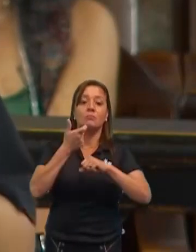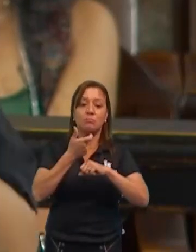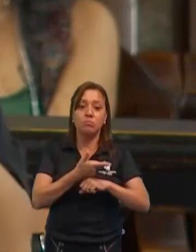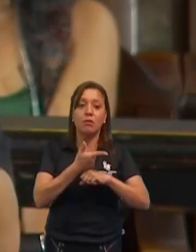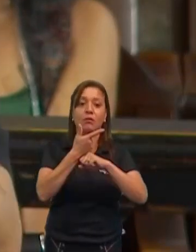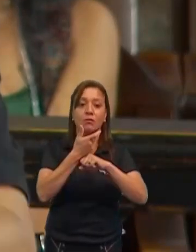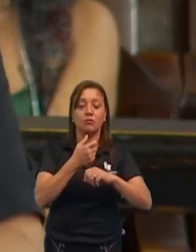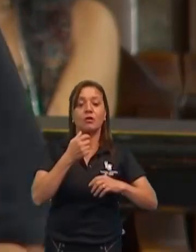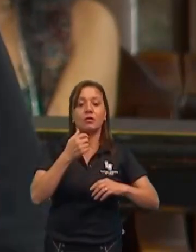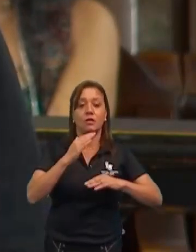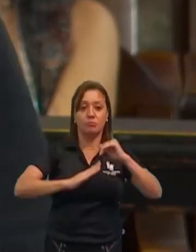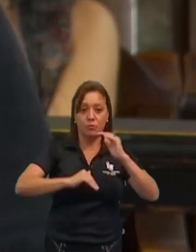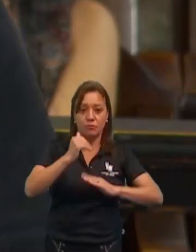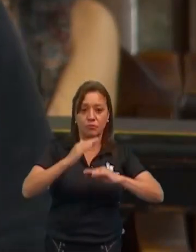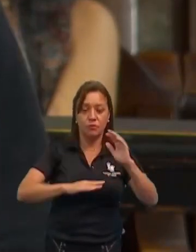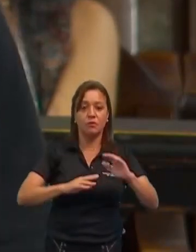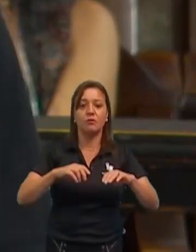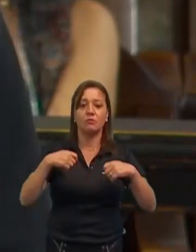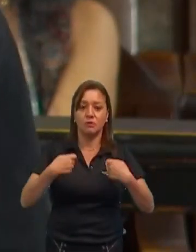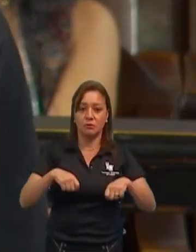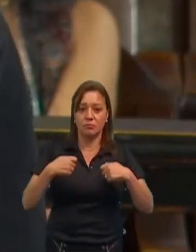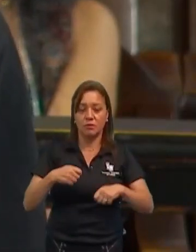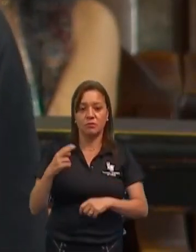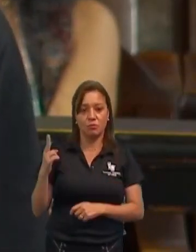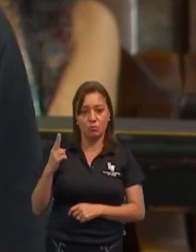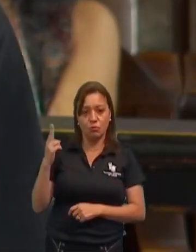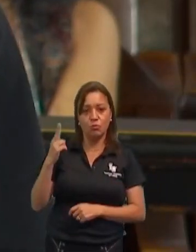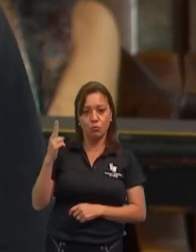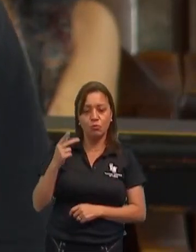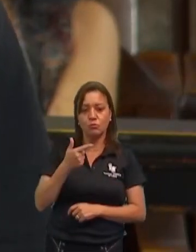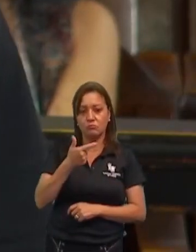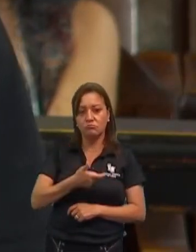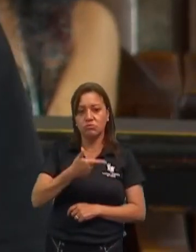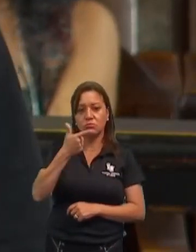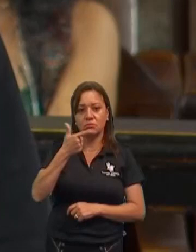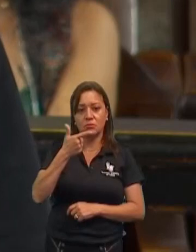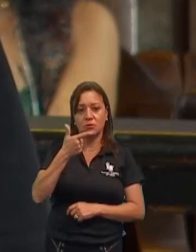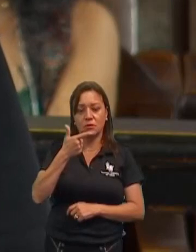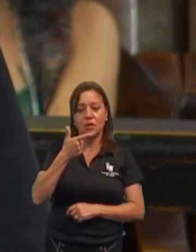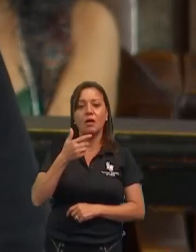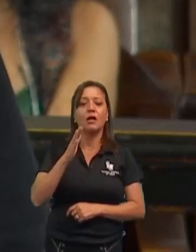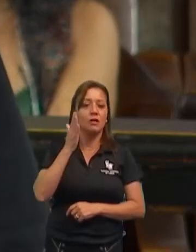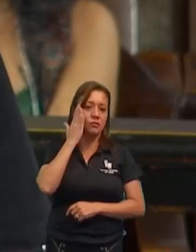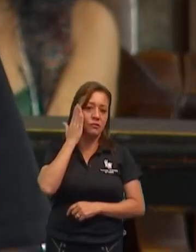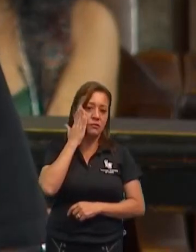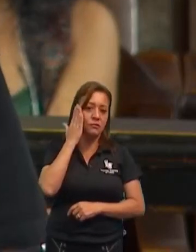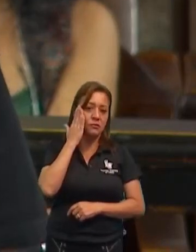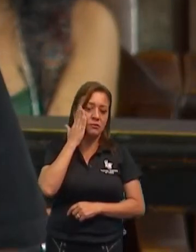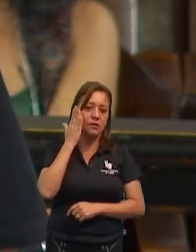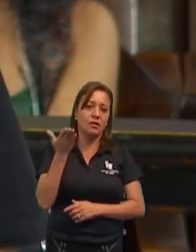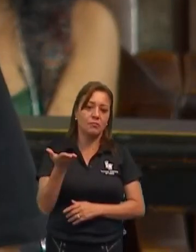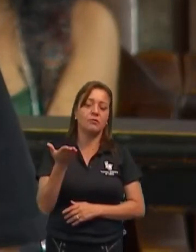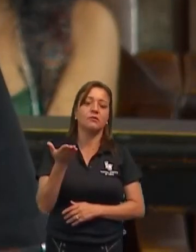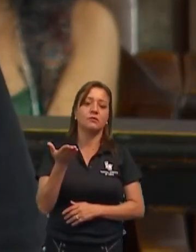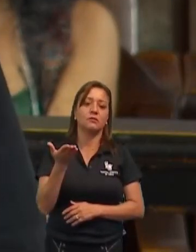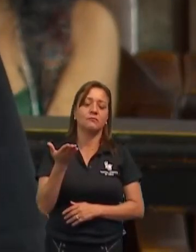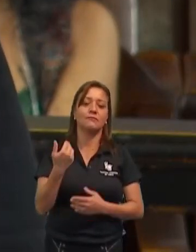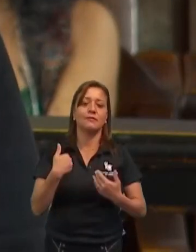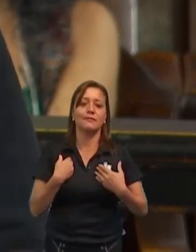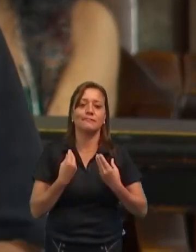uma profissão que exige o uso, a gente sabe que o manejo da arma exige